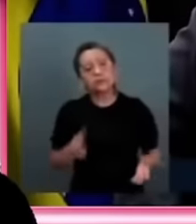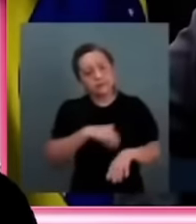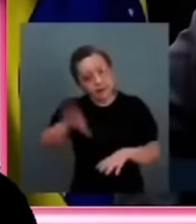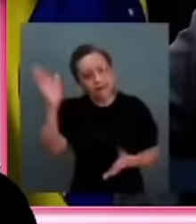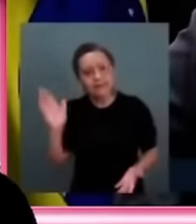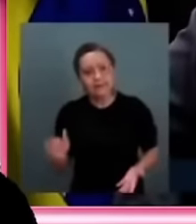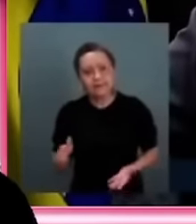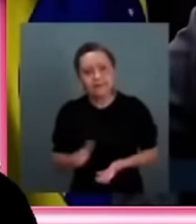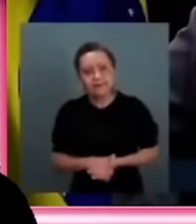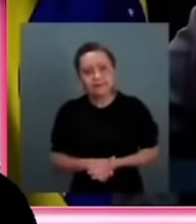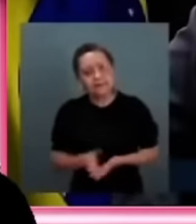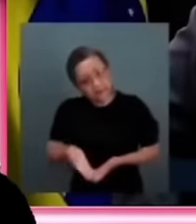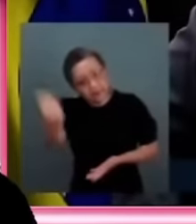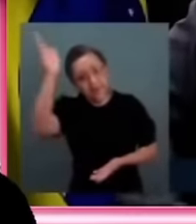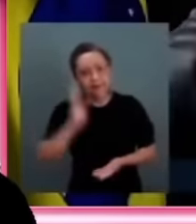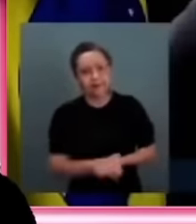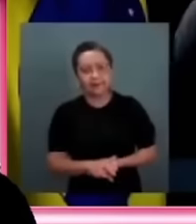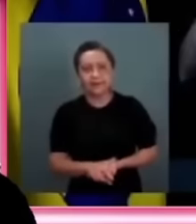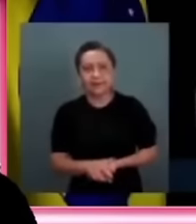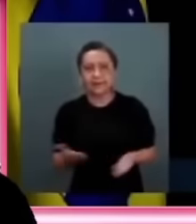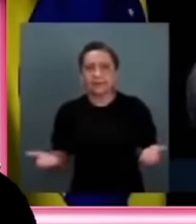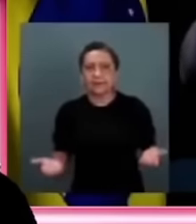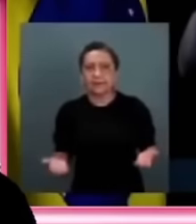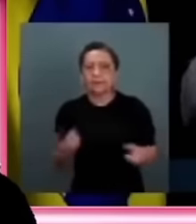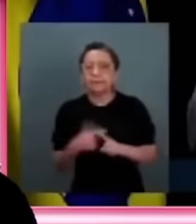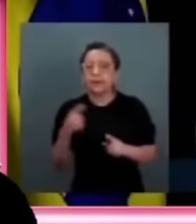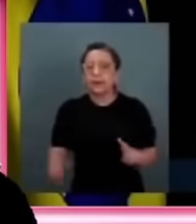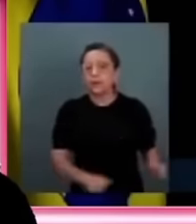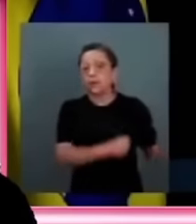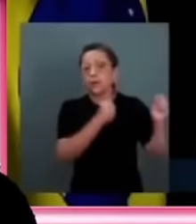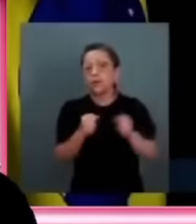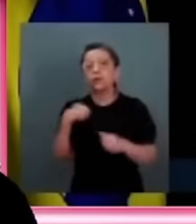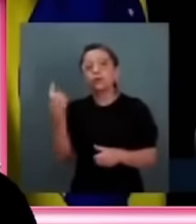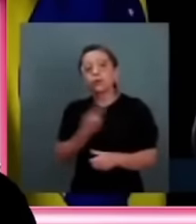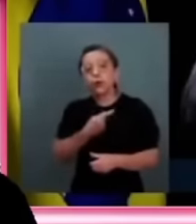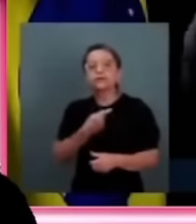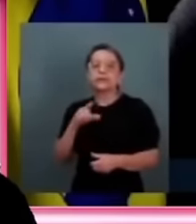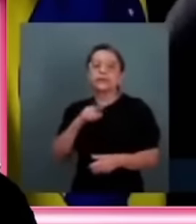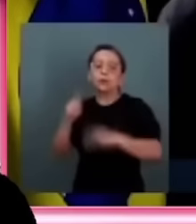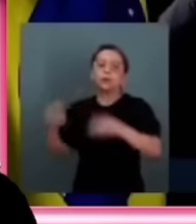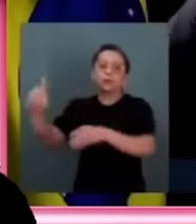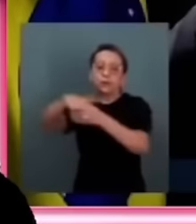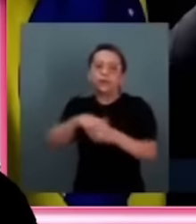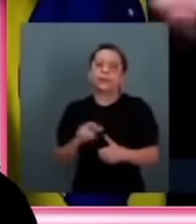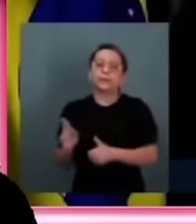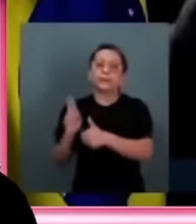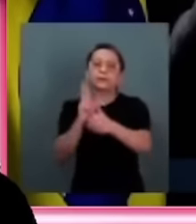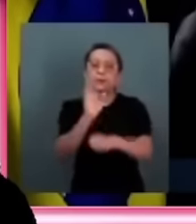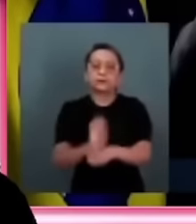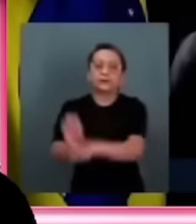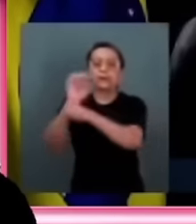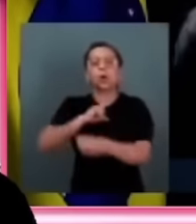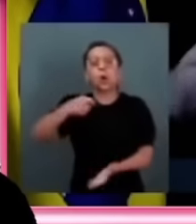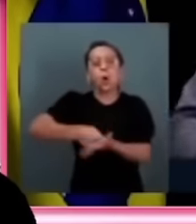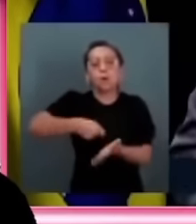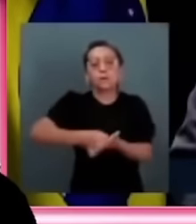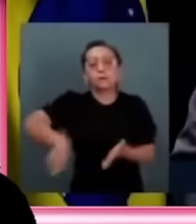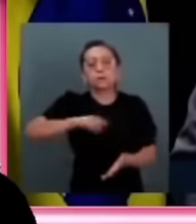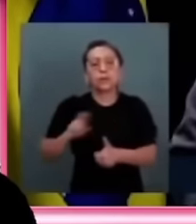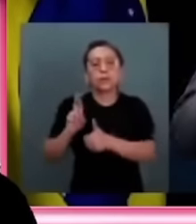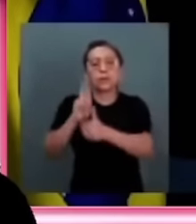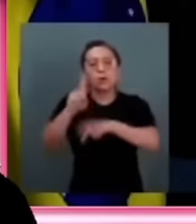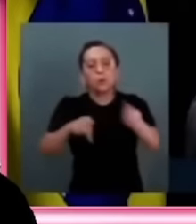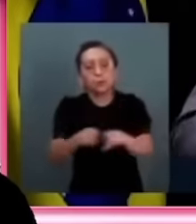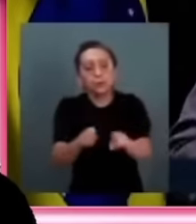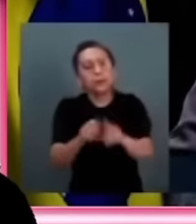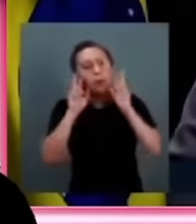fazer campanha porque o o poder que foi eleito pelo povo aqui fomos nós além de representar a minha Federação que eu tenho obrigação de representar o